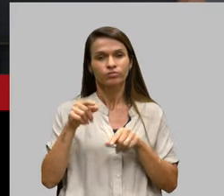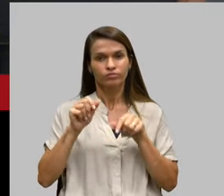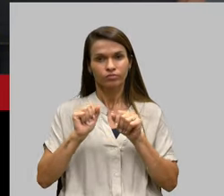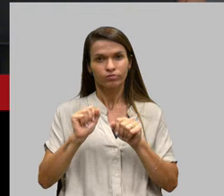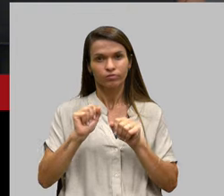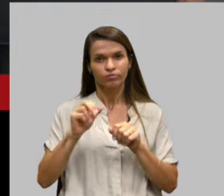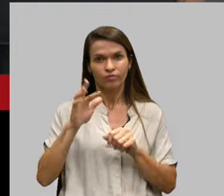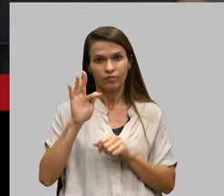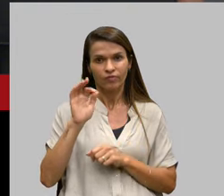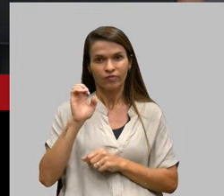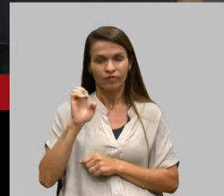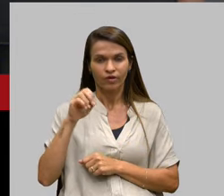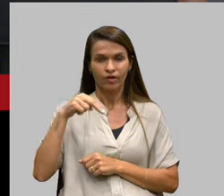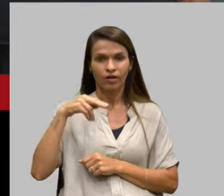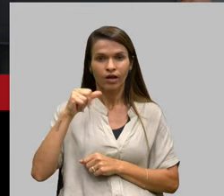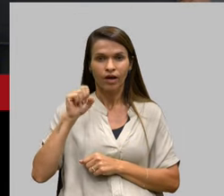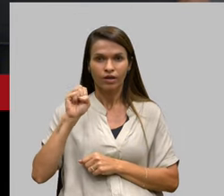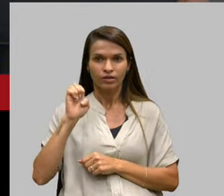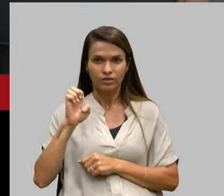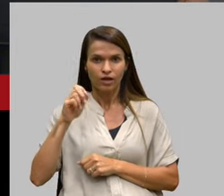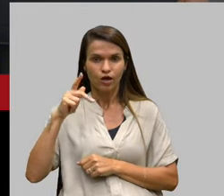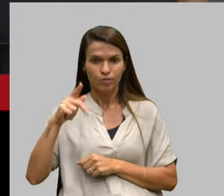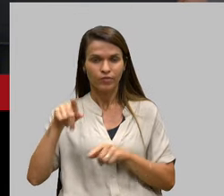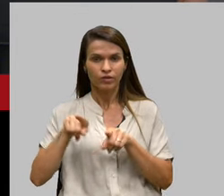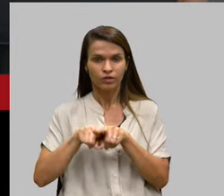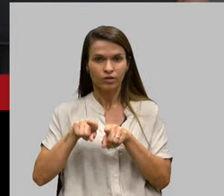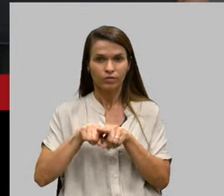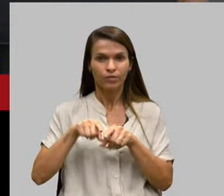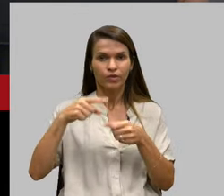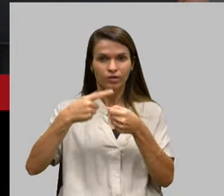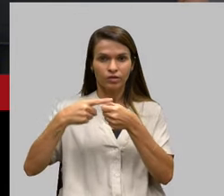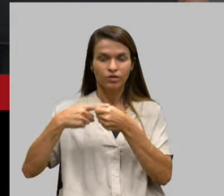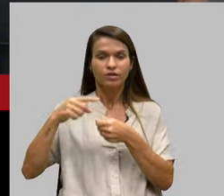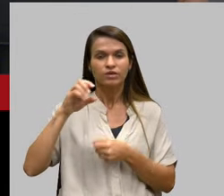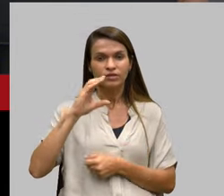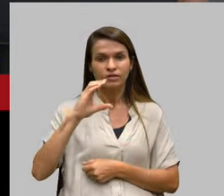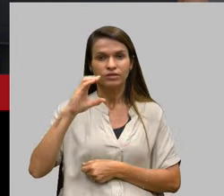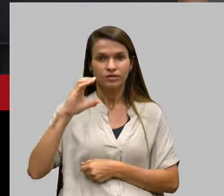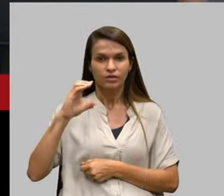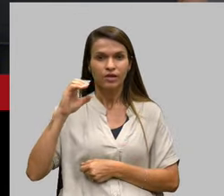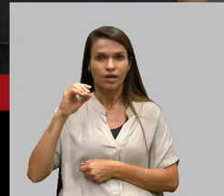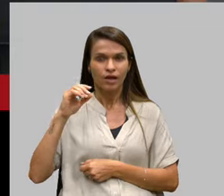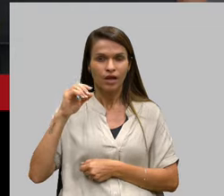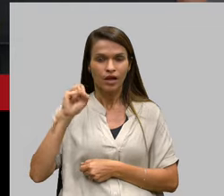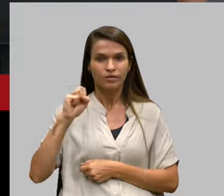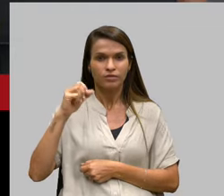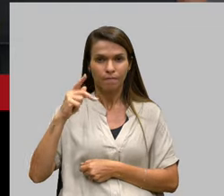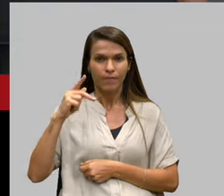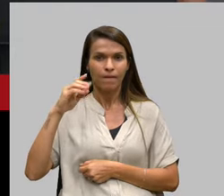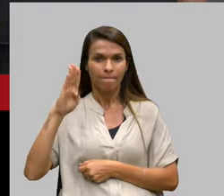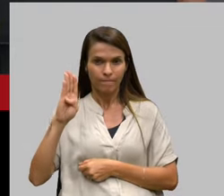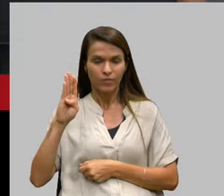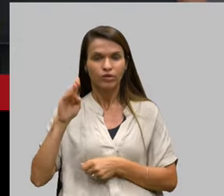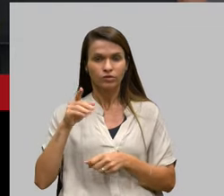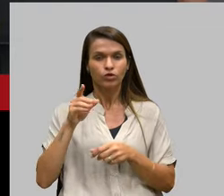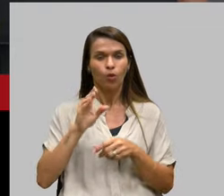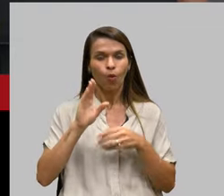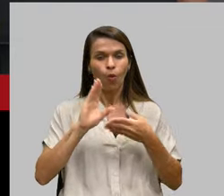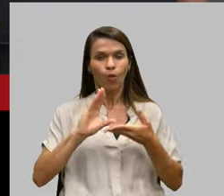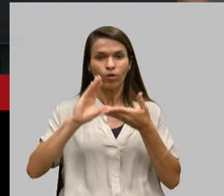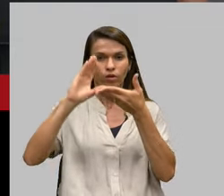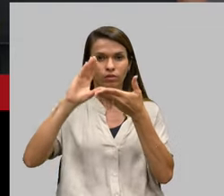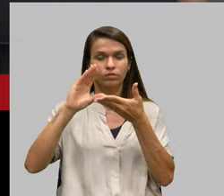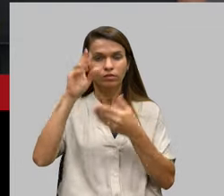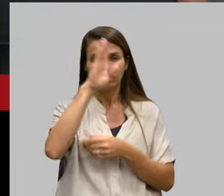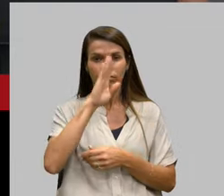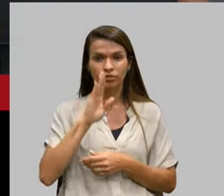do fasep e sejam os municipais por meio do cspb e eles participam do nosso conselho nacional dos regimes próprios para nós é